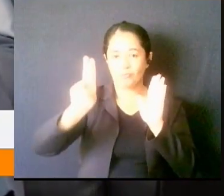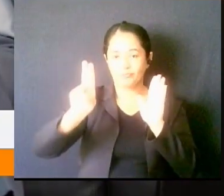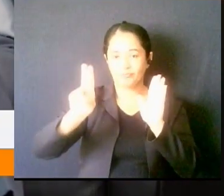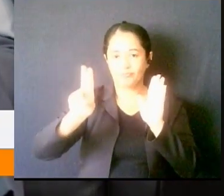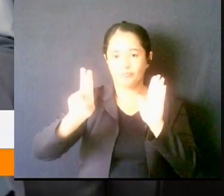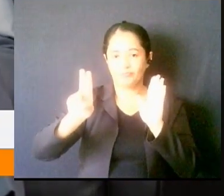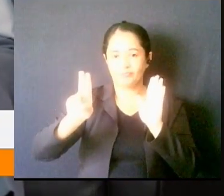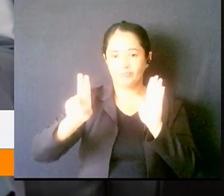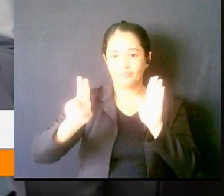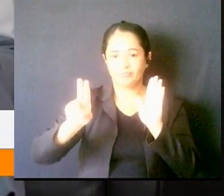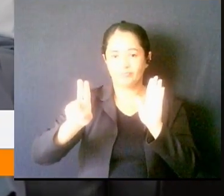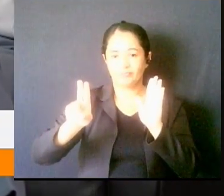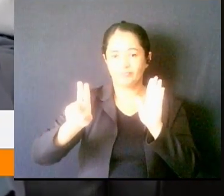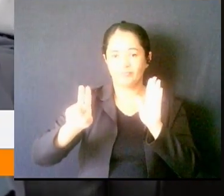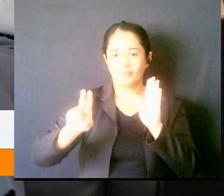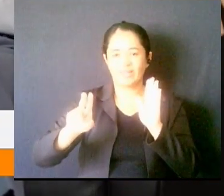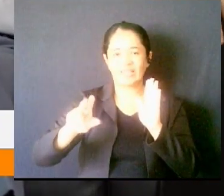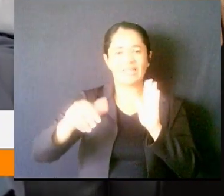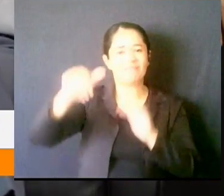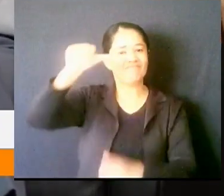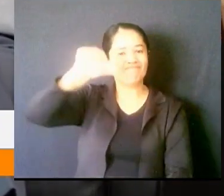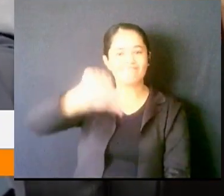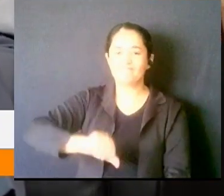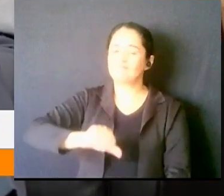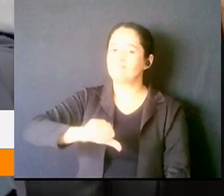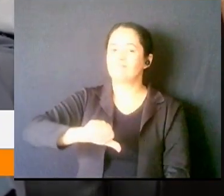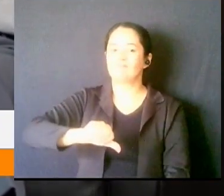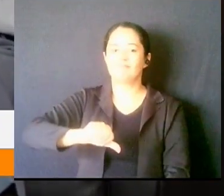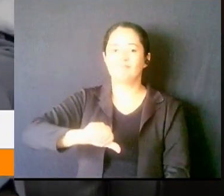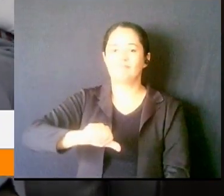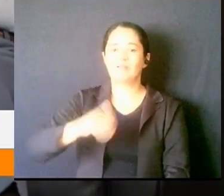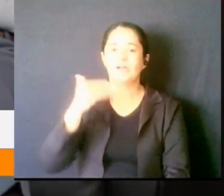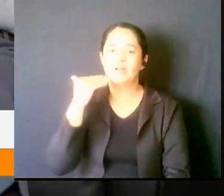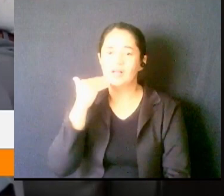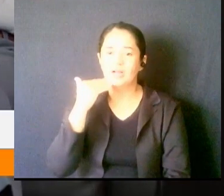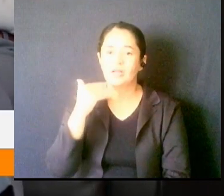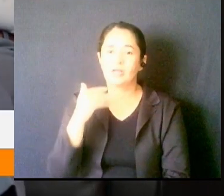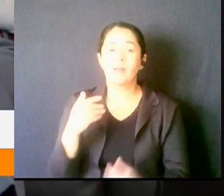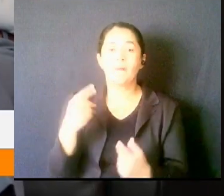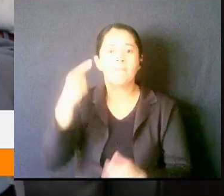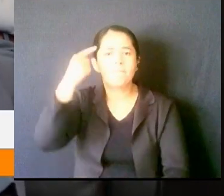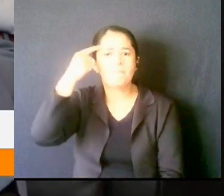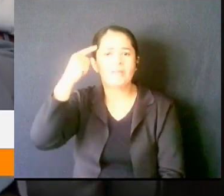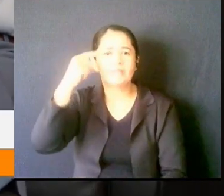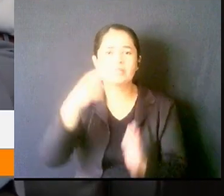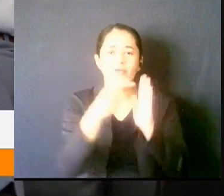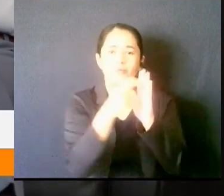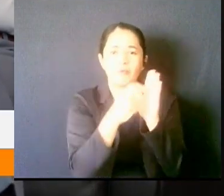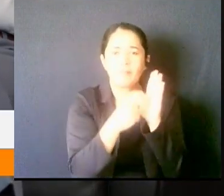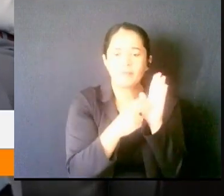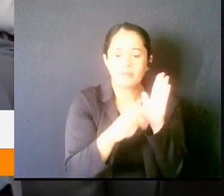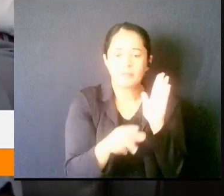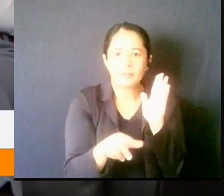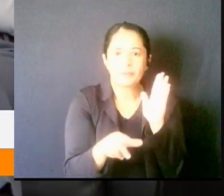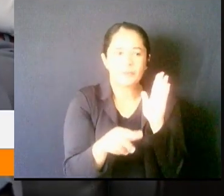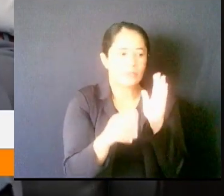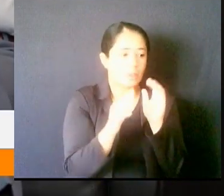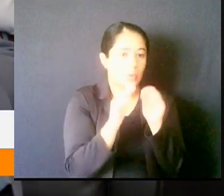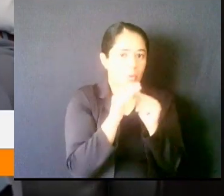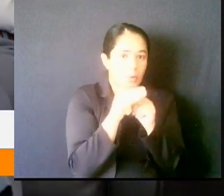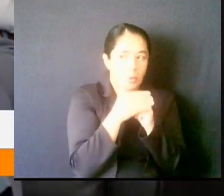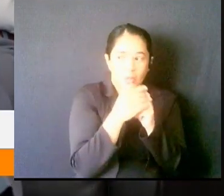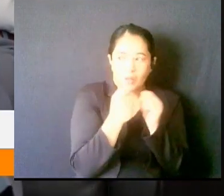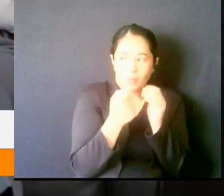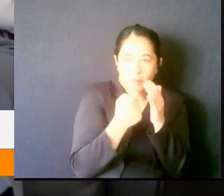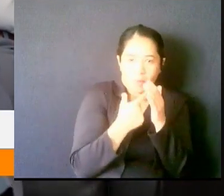falha. Ou seja, a gente pensar numa pílula que ela tem que esconder, que precisa tomar todo dia, mais ou menos no mesmo